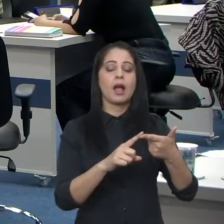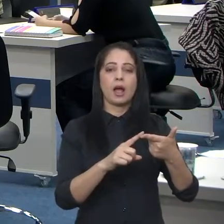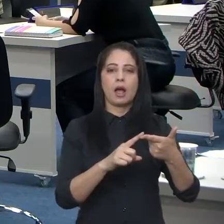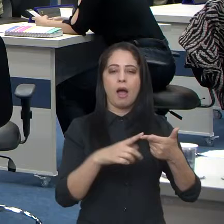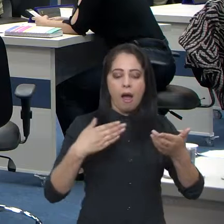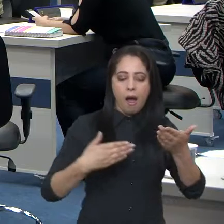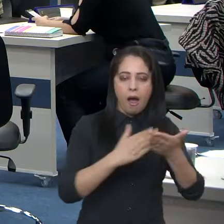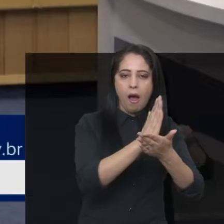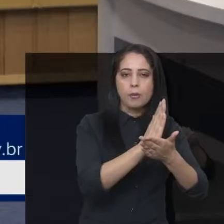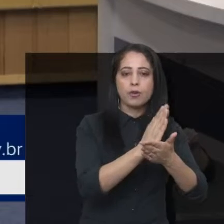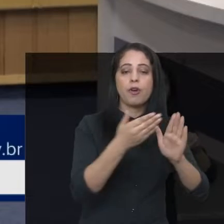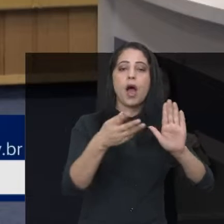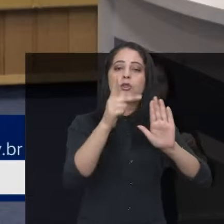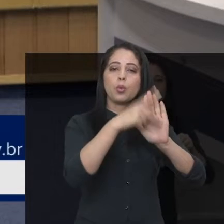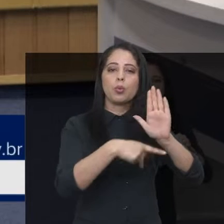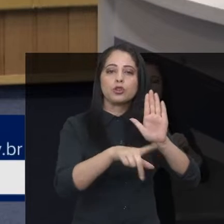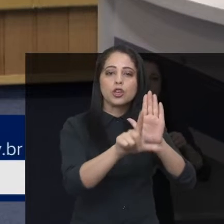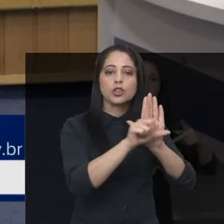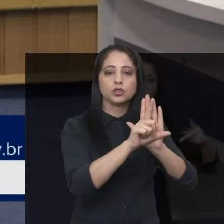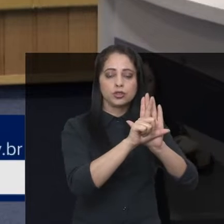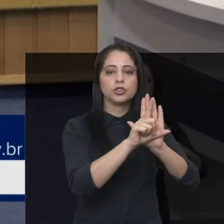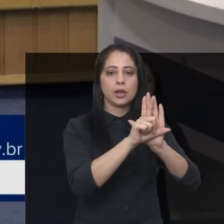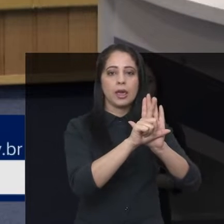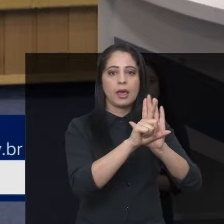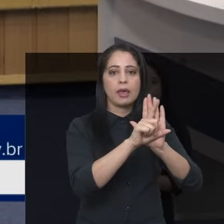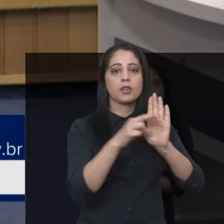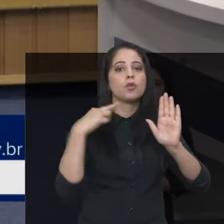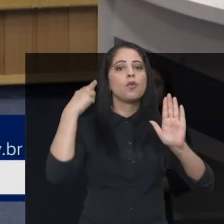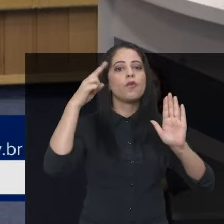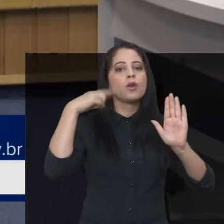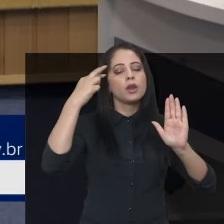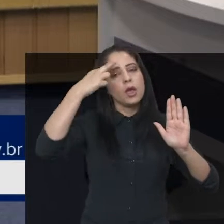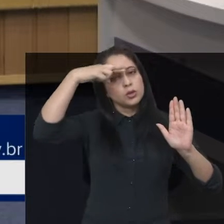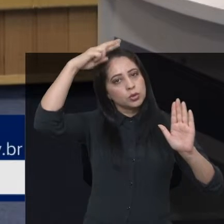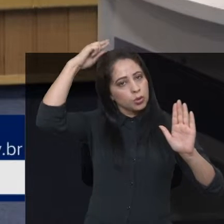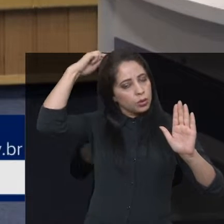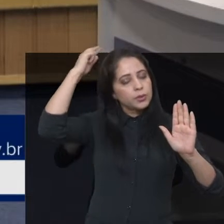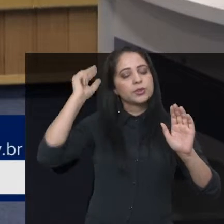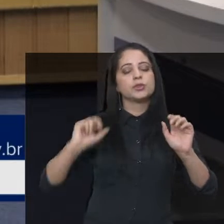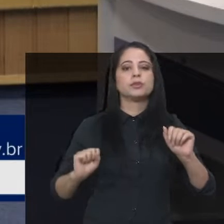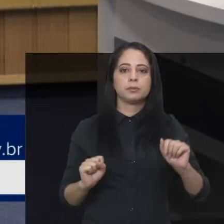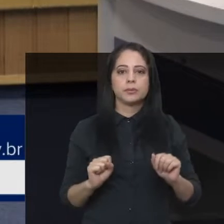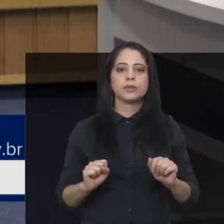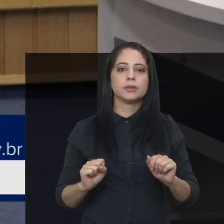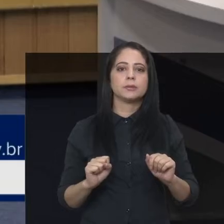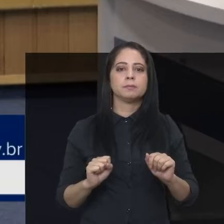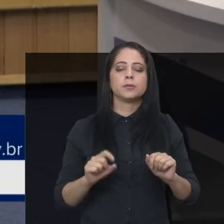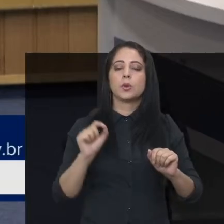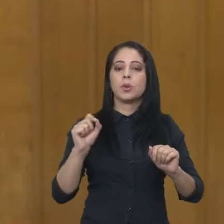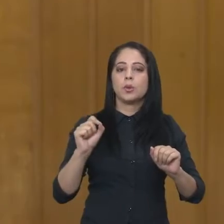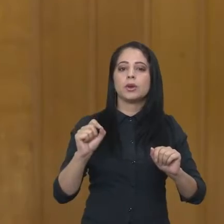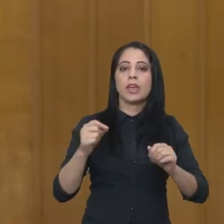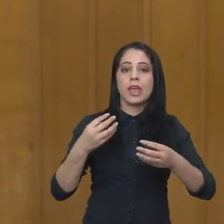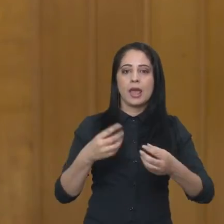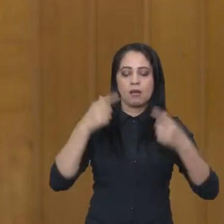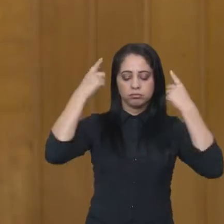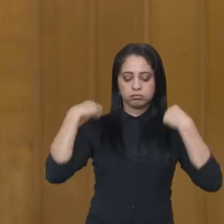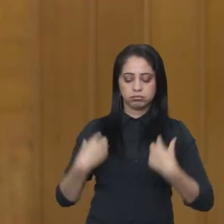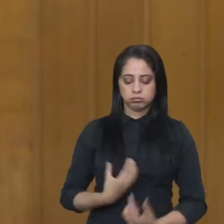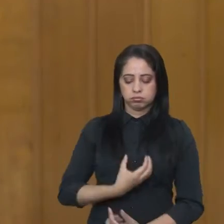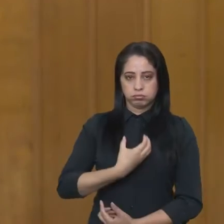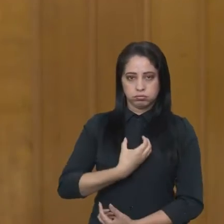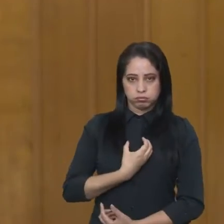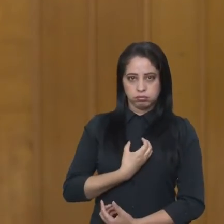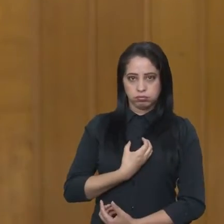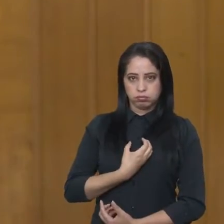pelos parlamentares um projeto de decreto legislativo de autoria do vereador Robertinho da Padaria, que concede a